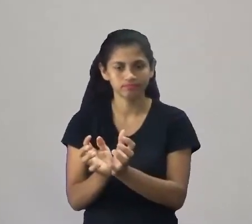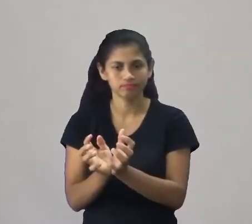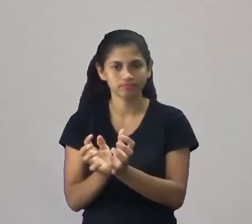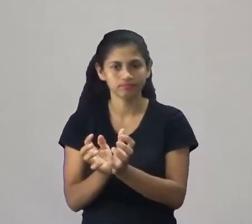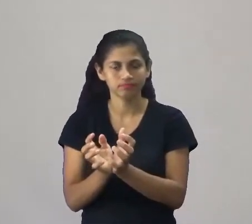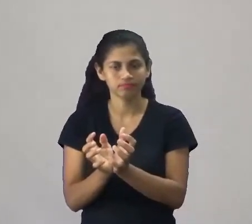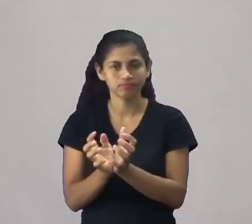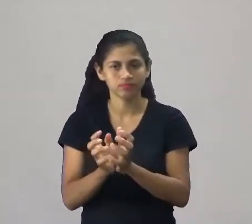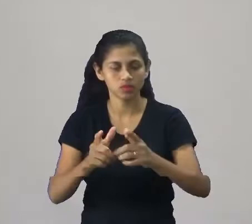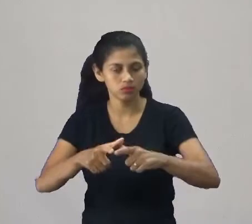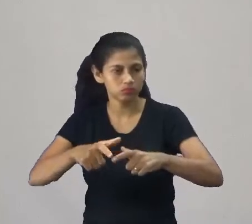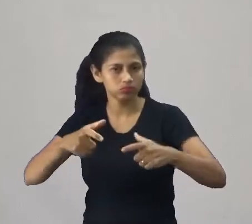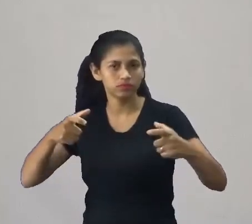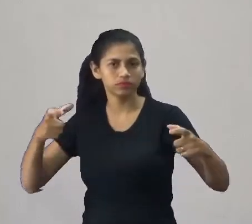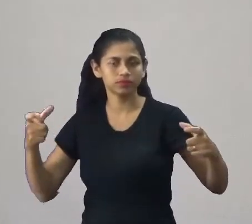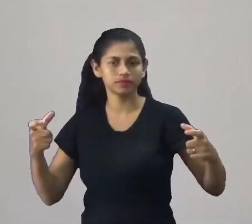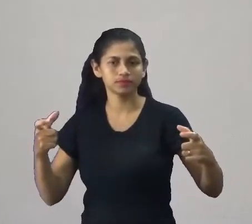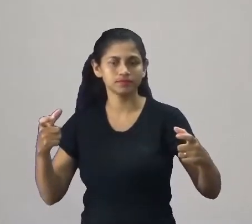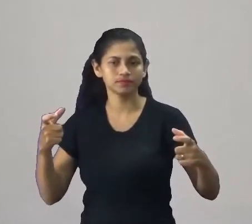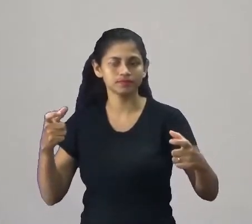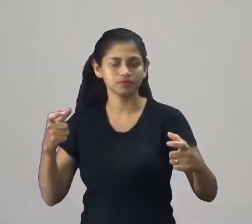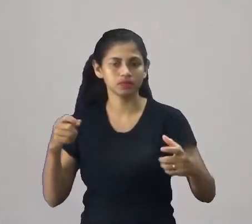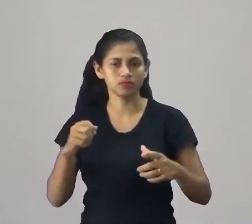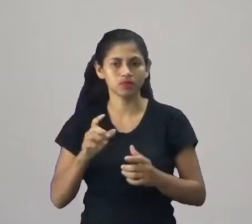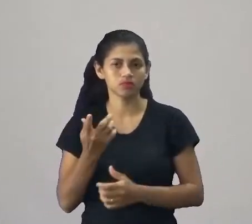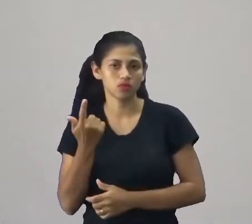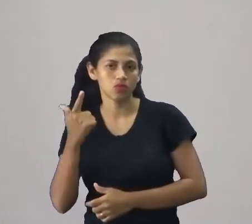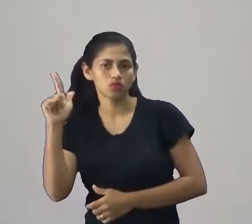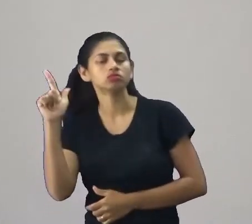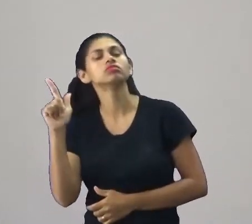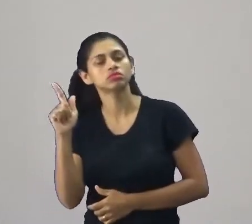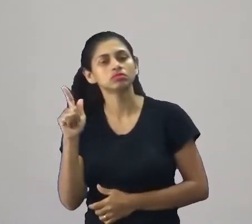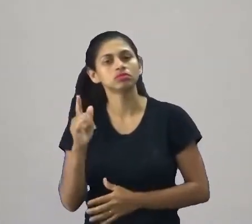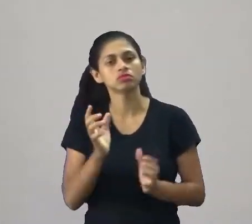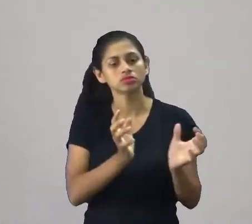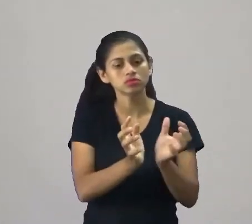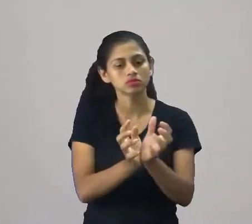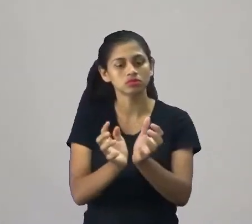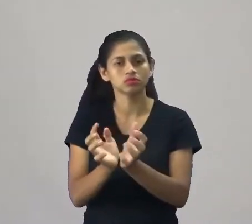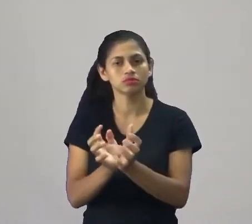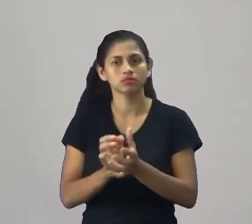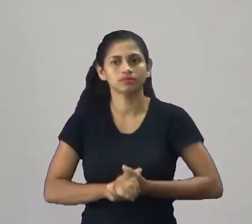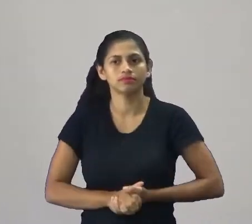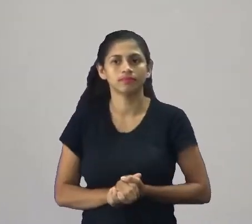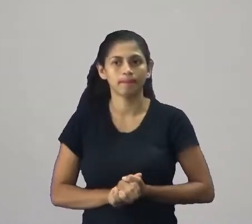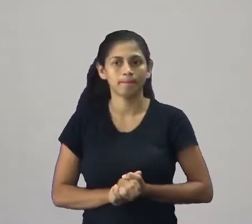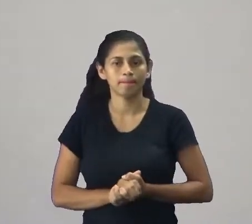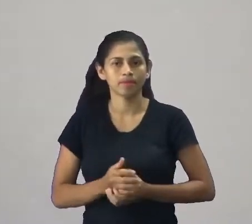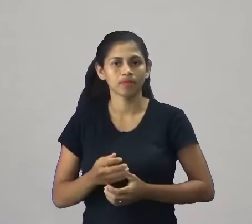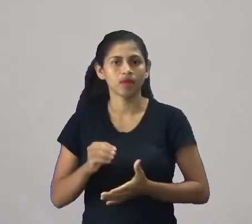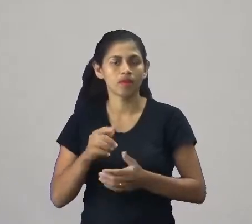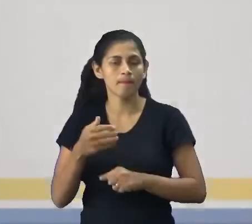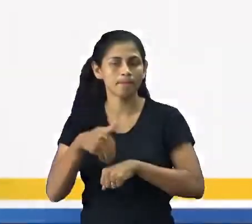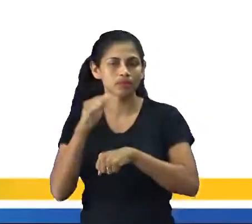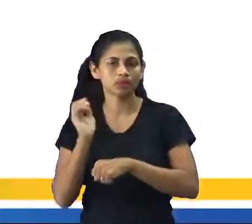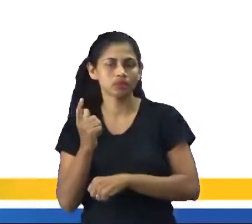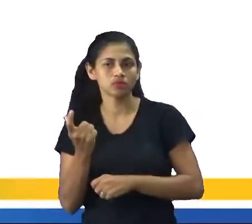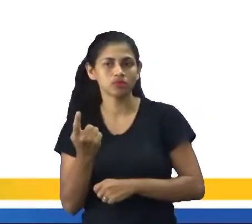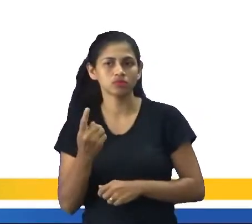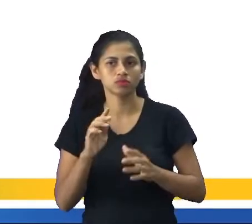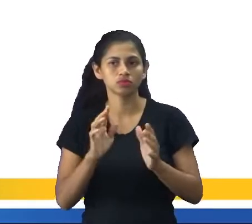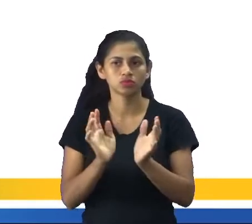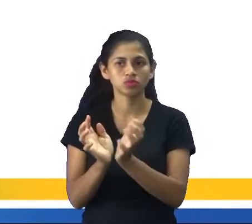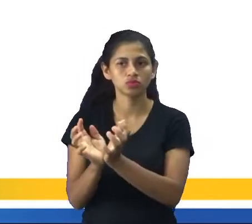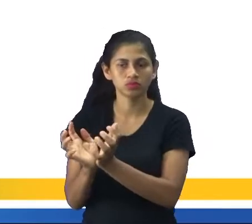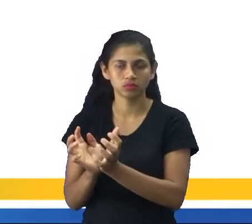ela consegue se ampliar e perpetuar para outros grupos. Compreendido isso, a gente vai para mais um grupo identitário, que